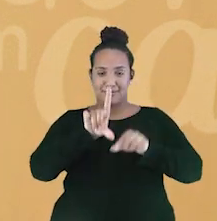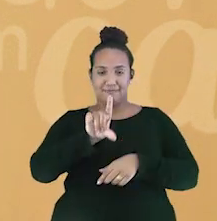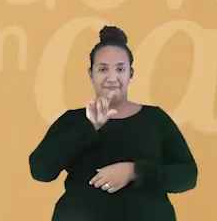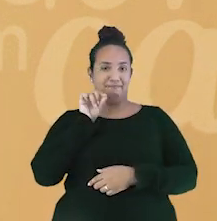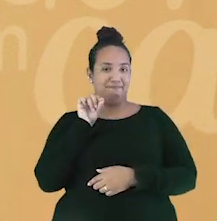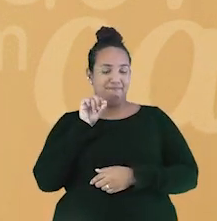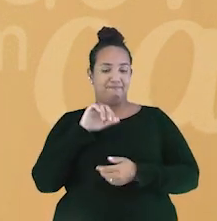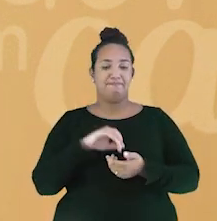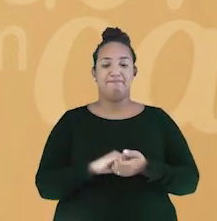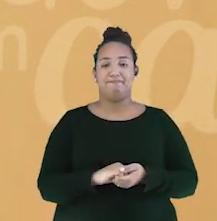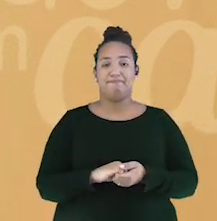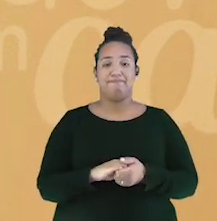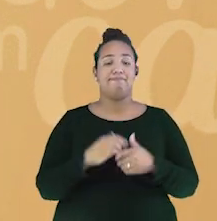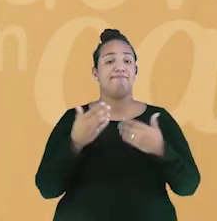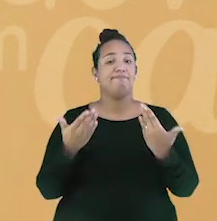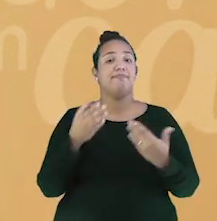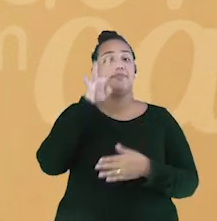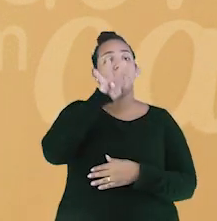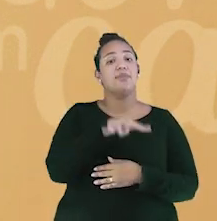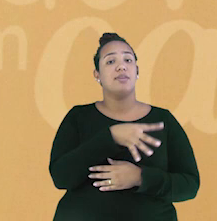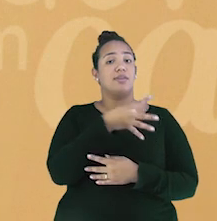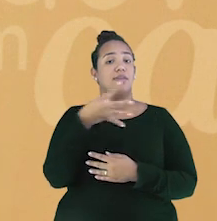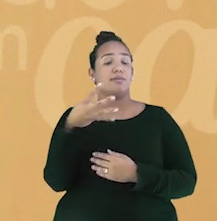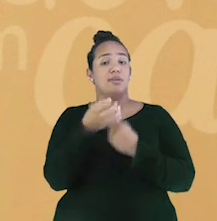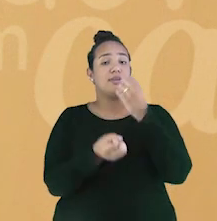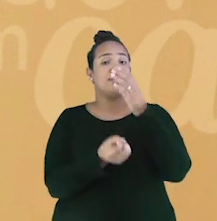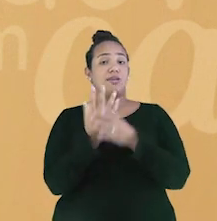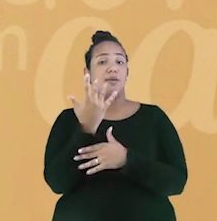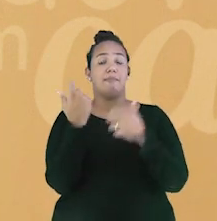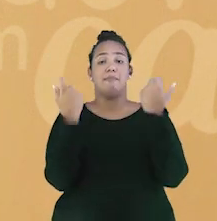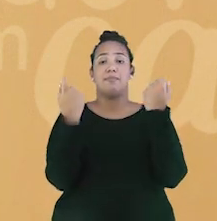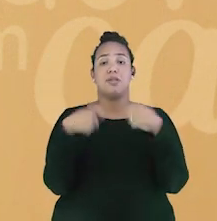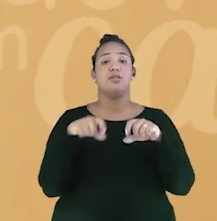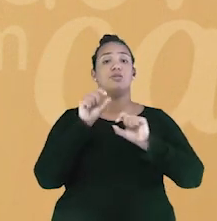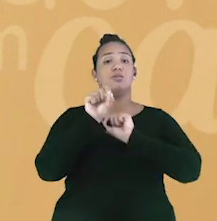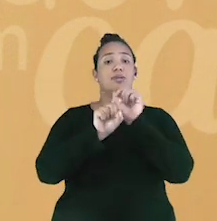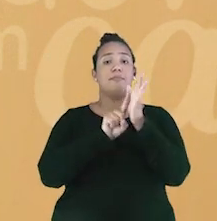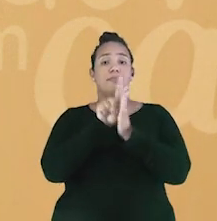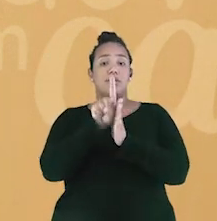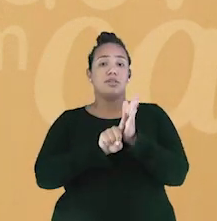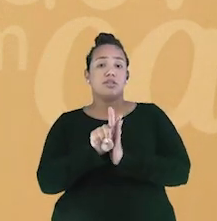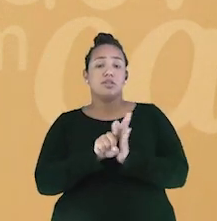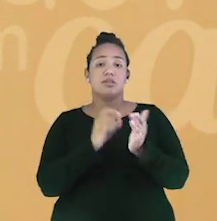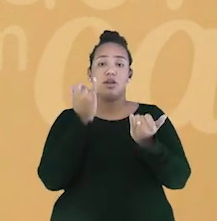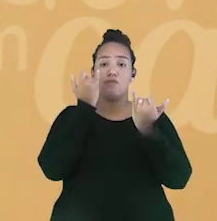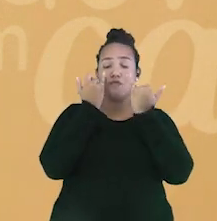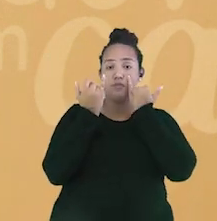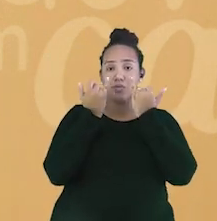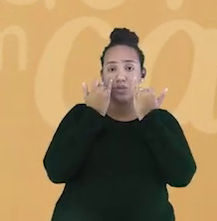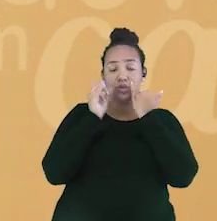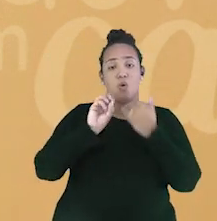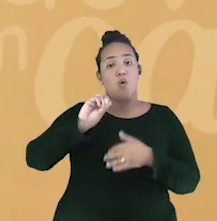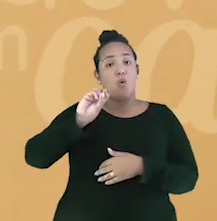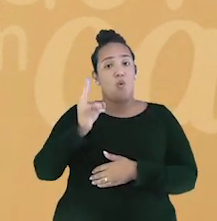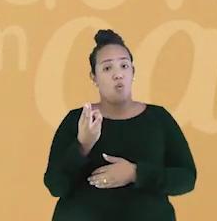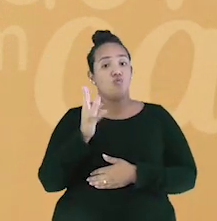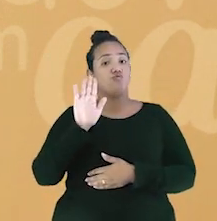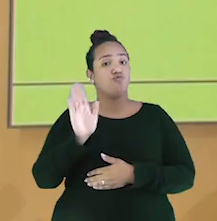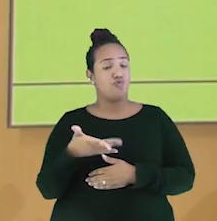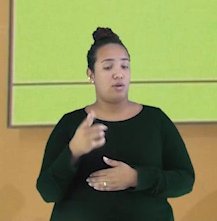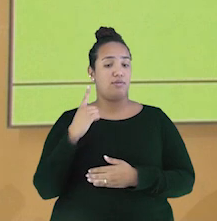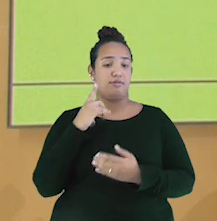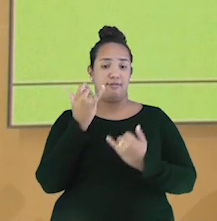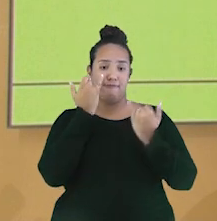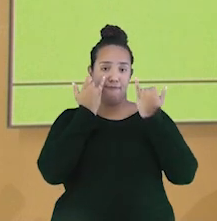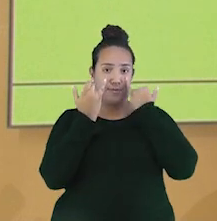para montar uma tabela nós precisamos pesquisar as informações ou já ter as informações em mãos